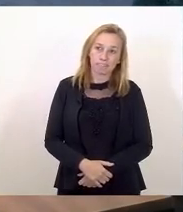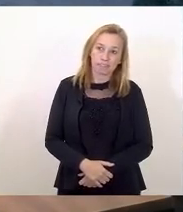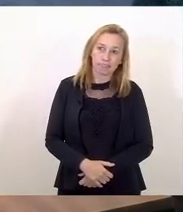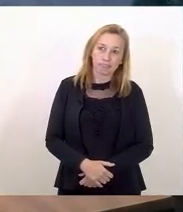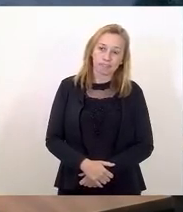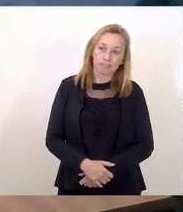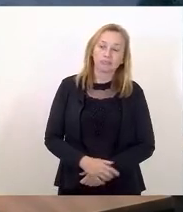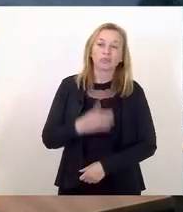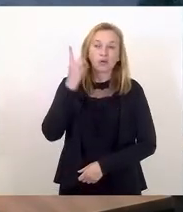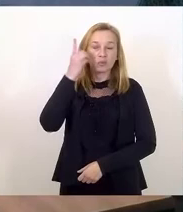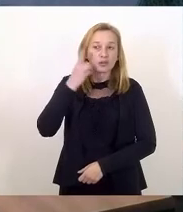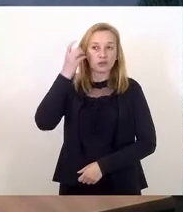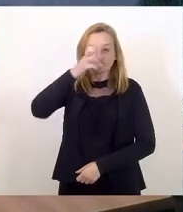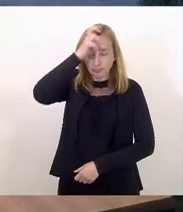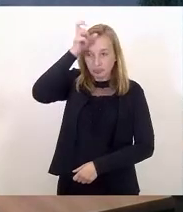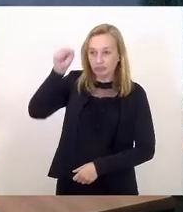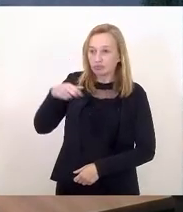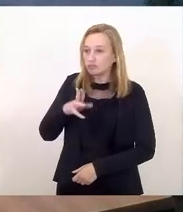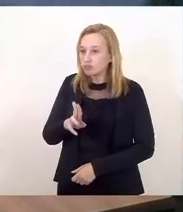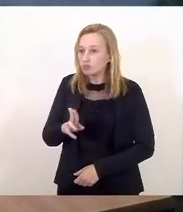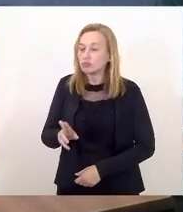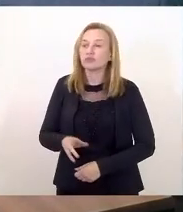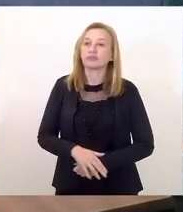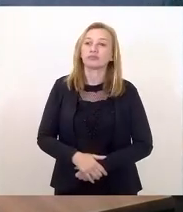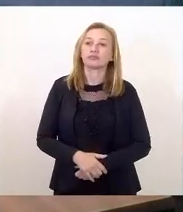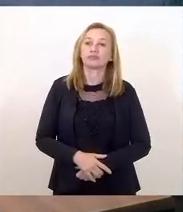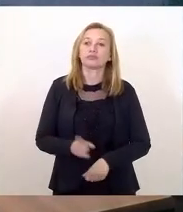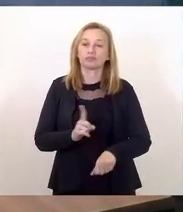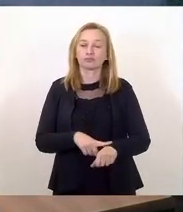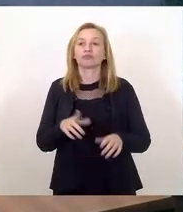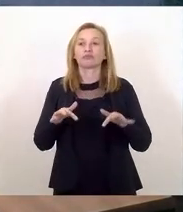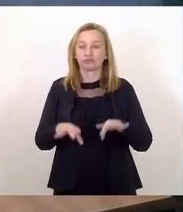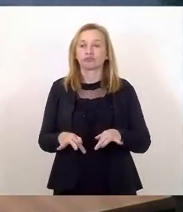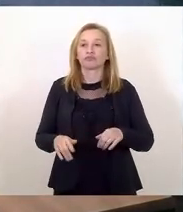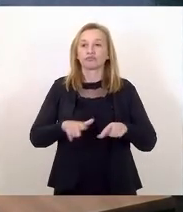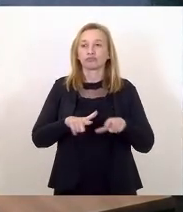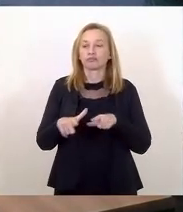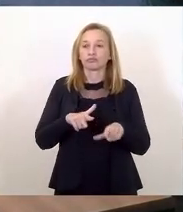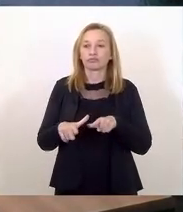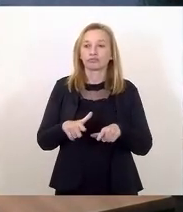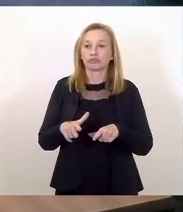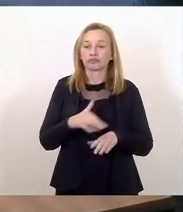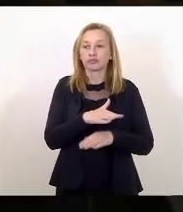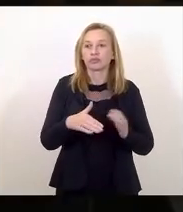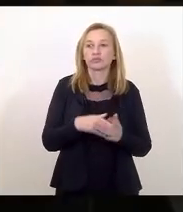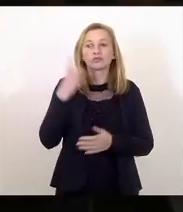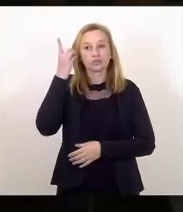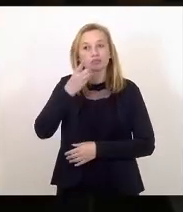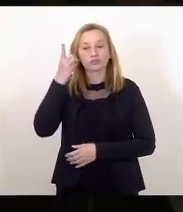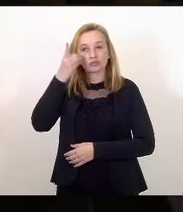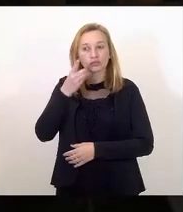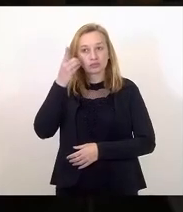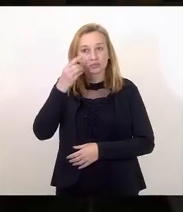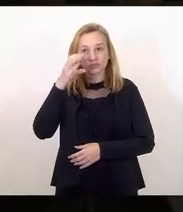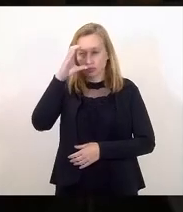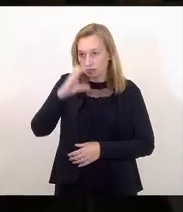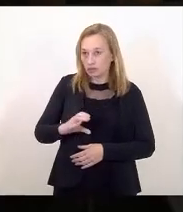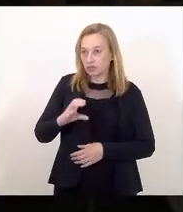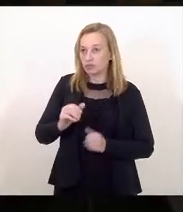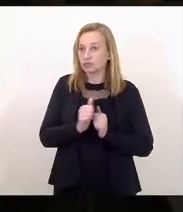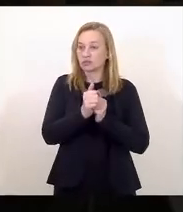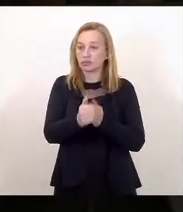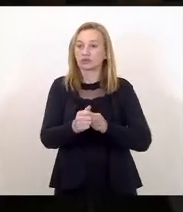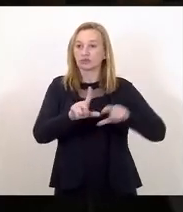deputada Tia Ju, que preside o nosso expediente final, senhoras deputadas, senhores deputados, cidadãs e cidadãos